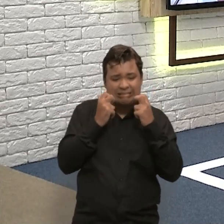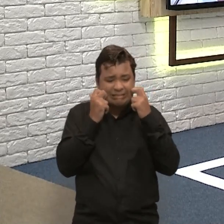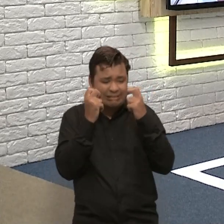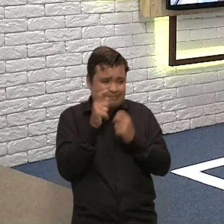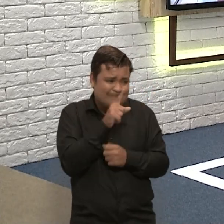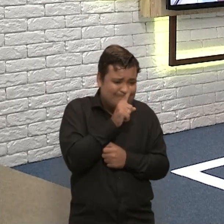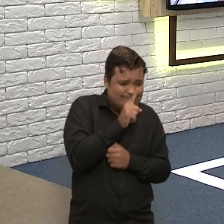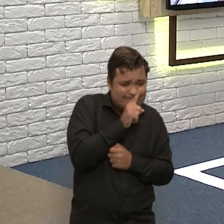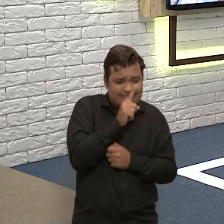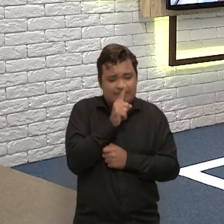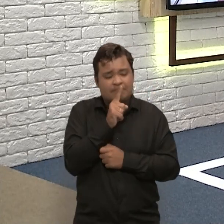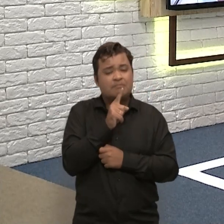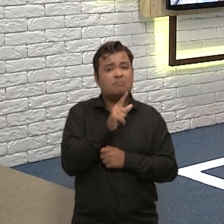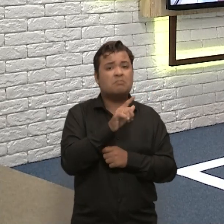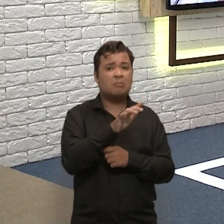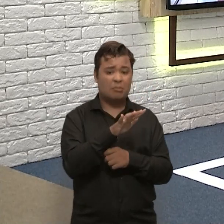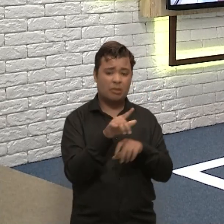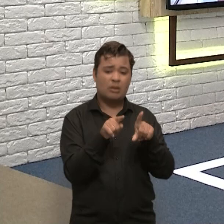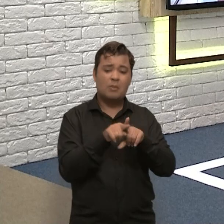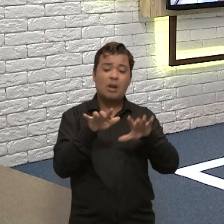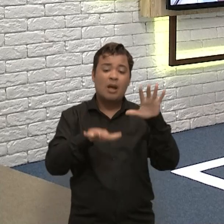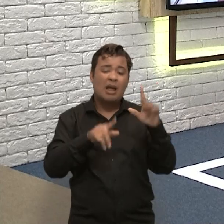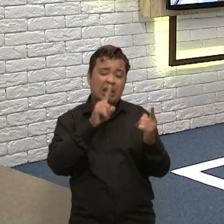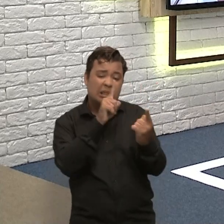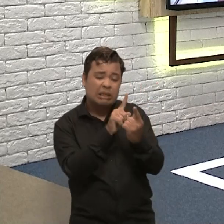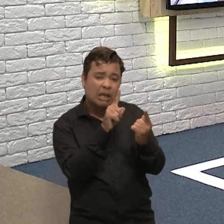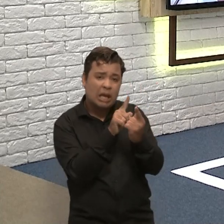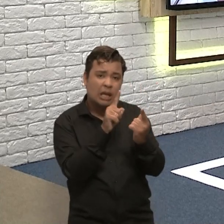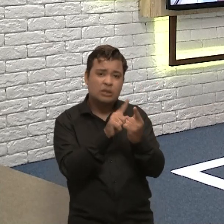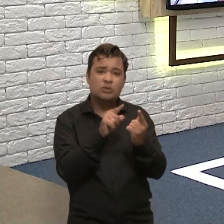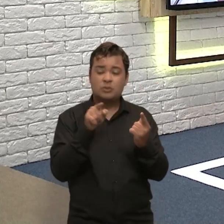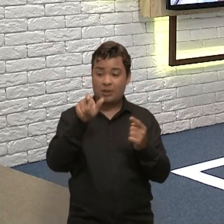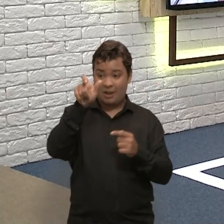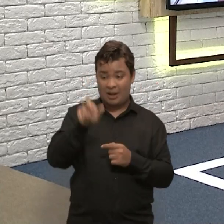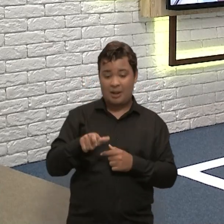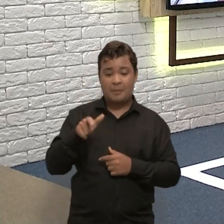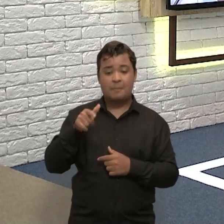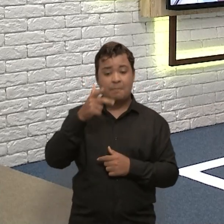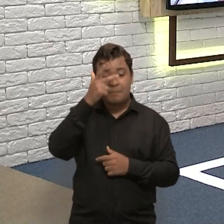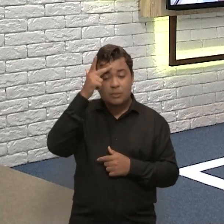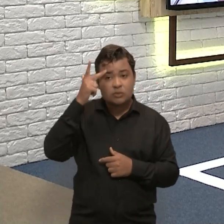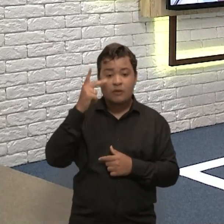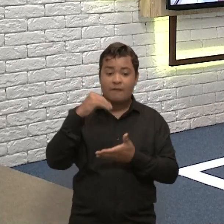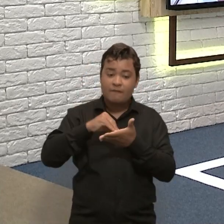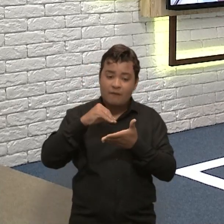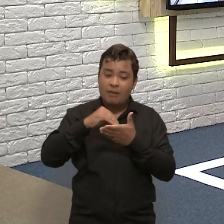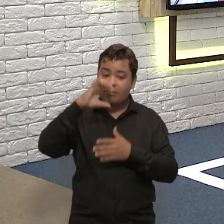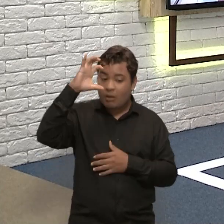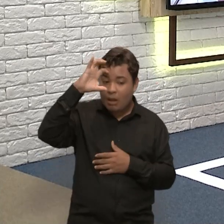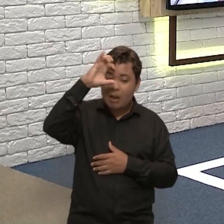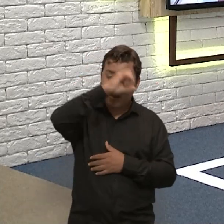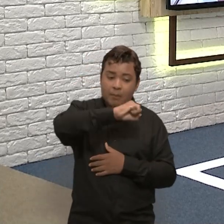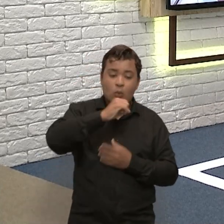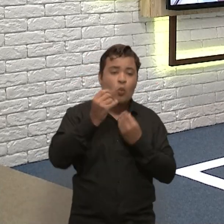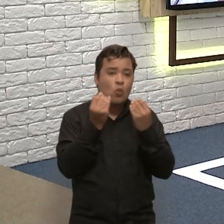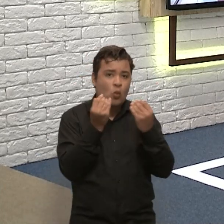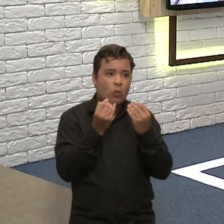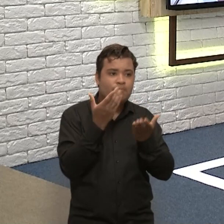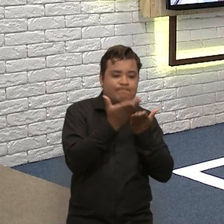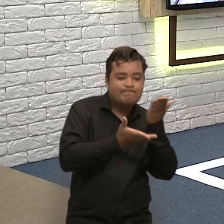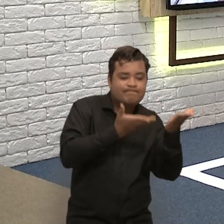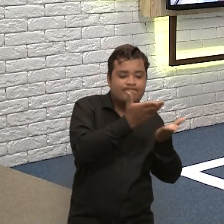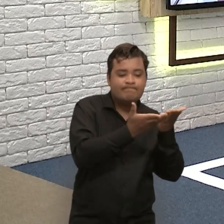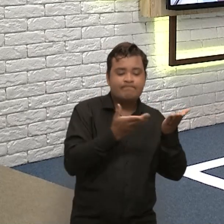vítimas. Infelizmente, até mesmo no atendimento que pode ser feito por alguém ainda não orientado sobre a violência contra a